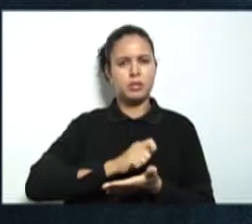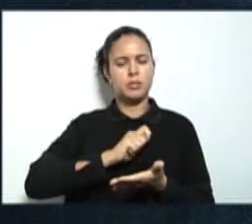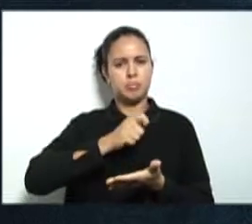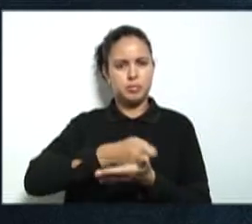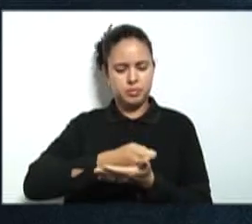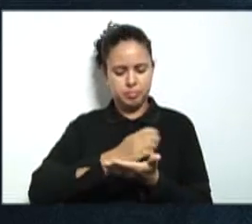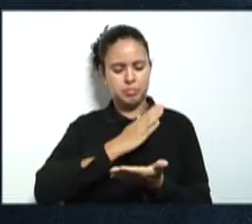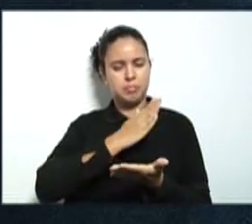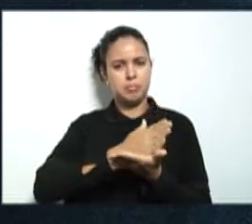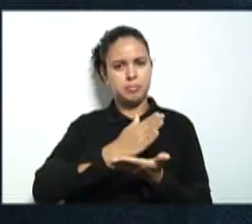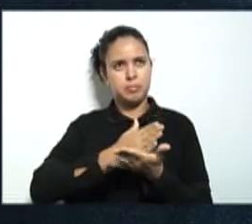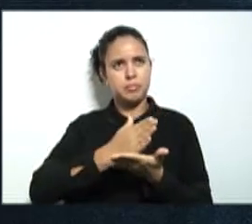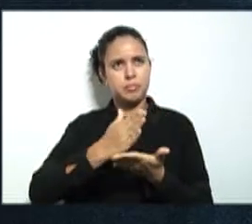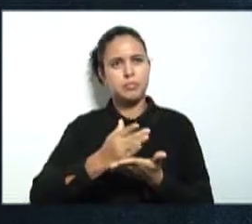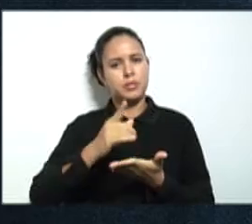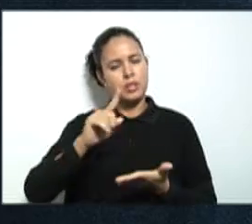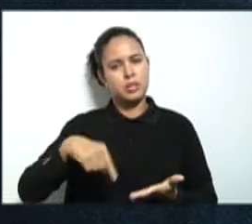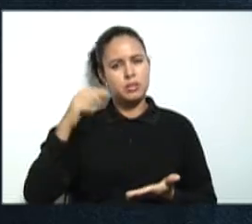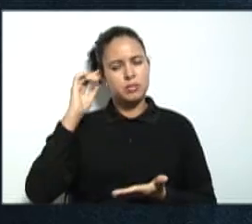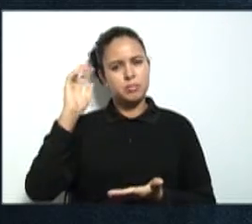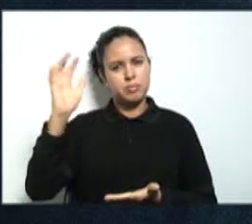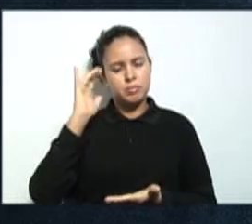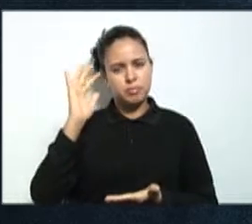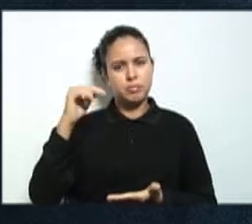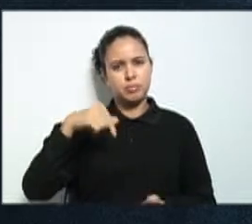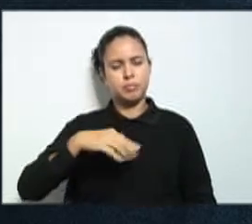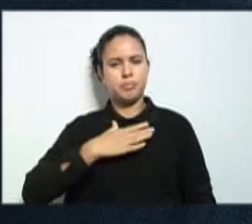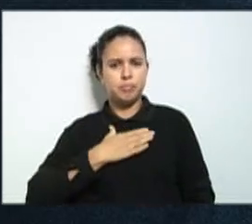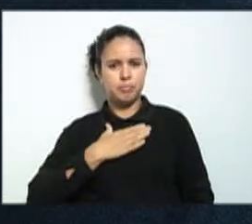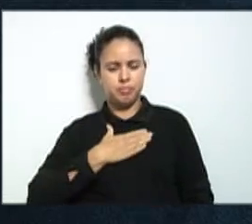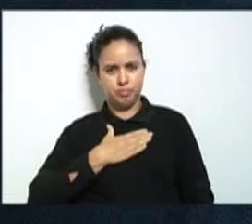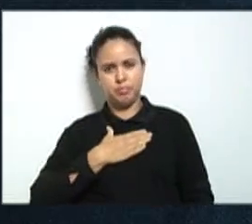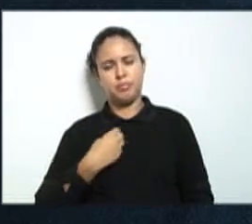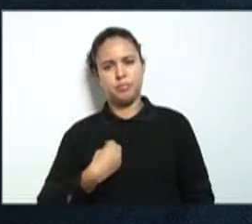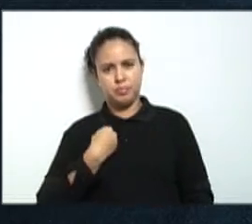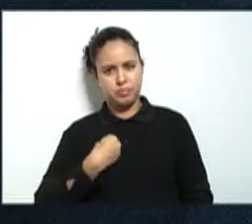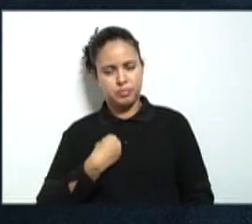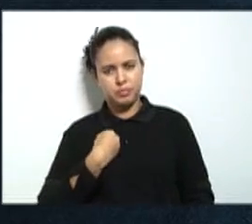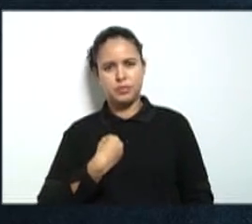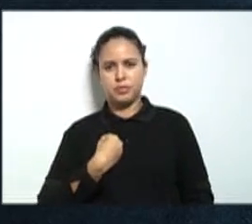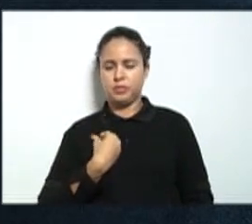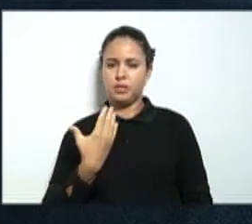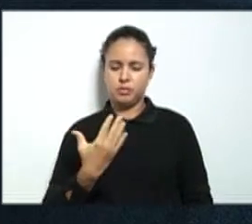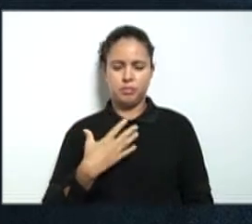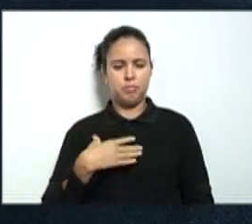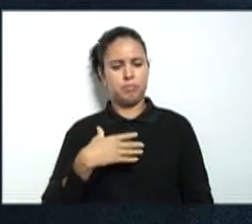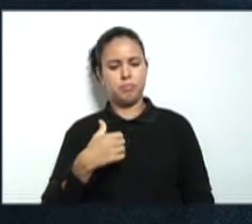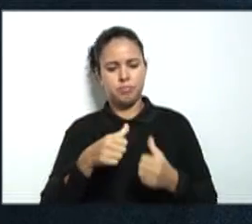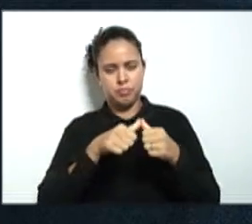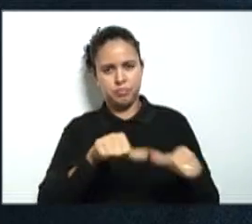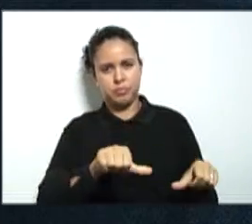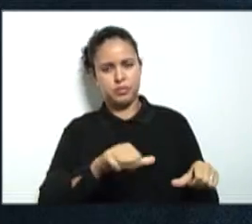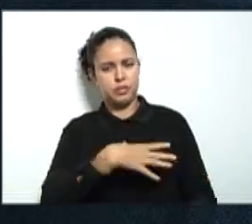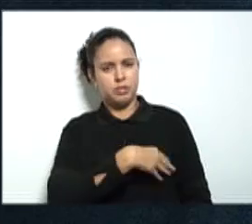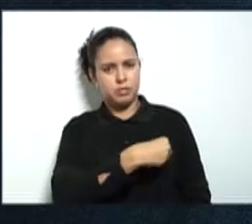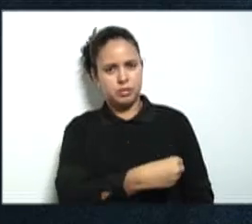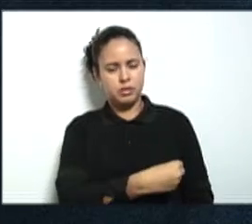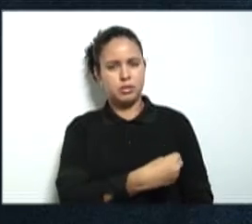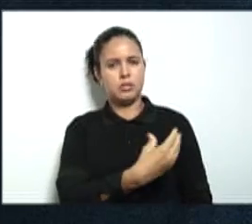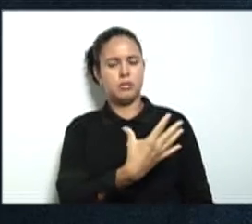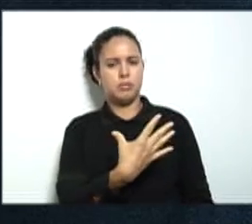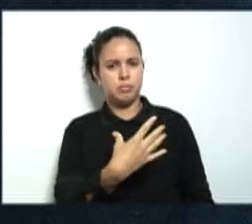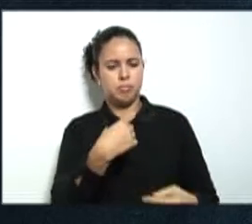sonho realizado em minha vida que eu tenho. Eu vou deixar para os meus filhos, netos, e estou me